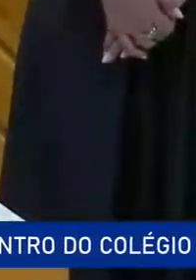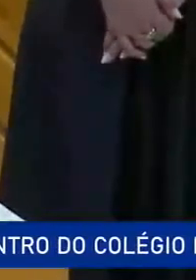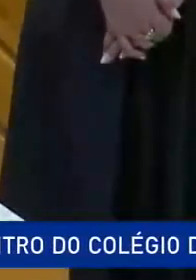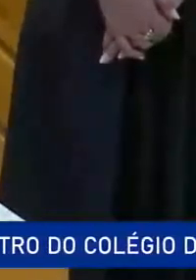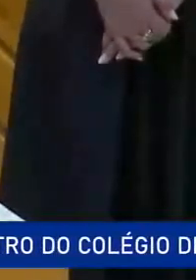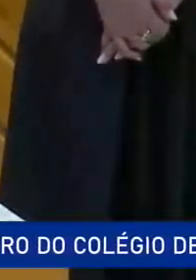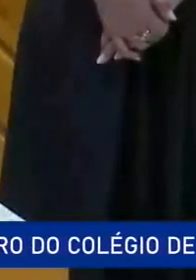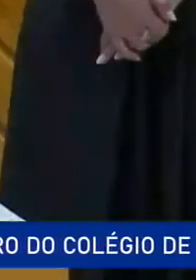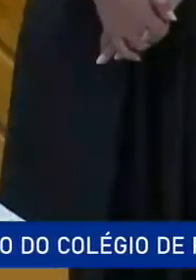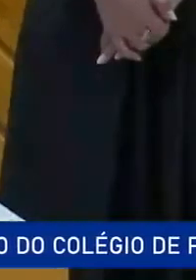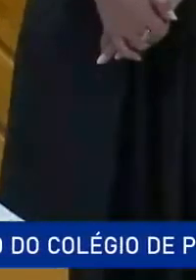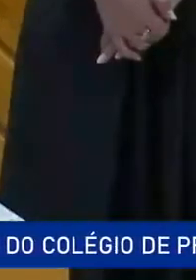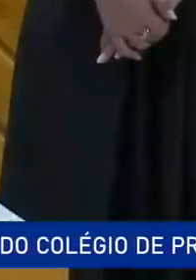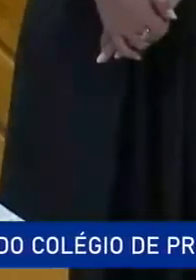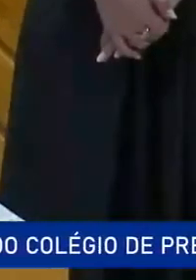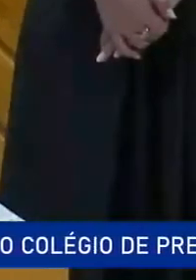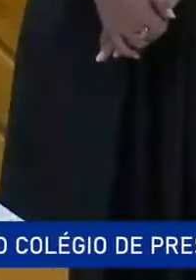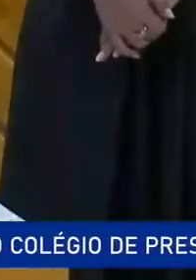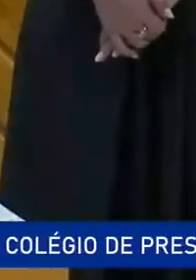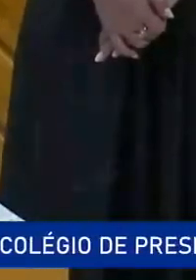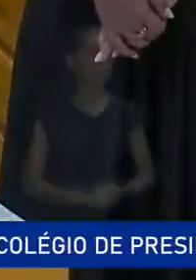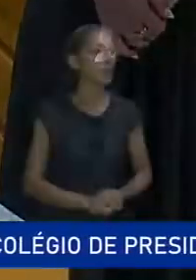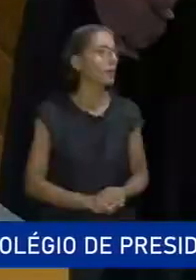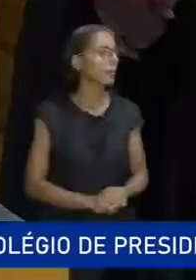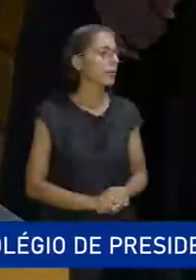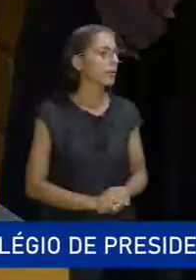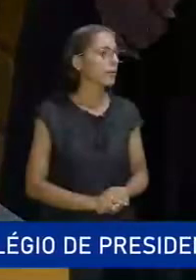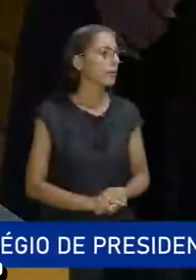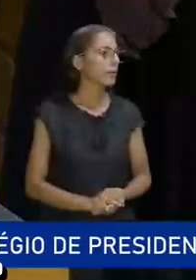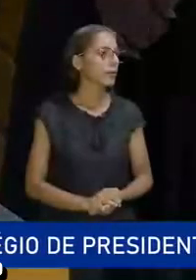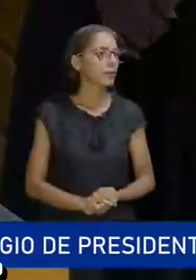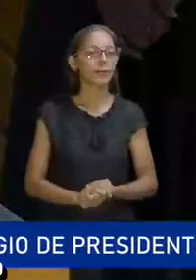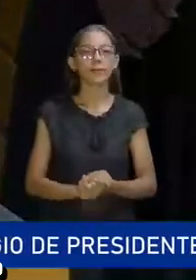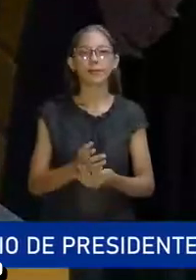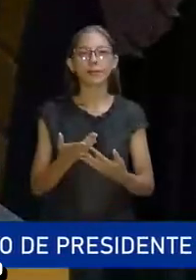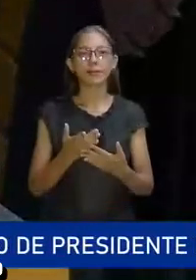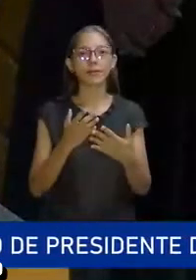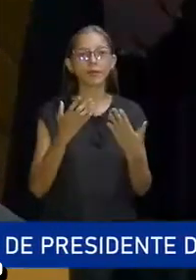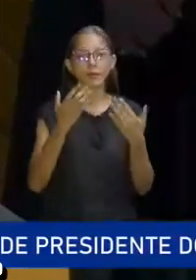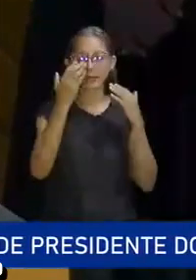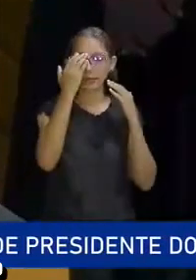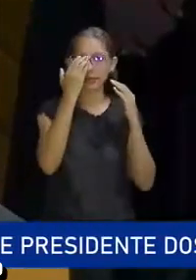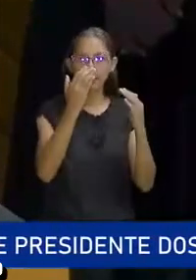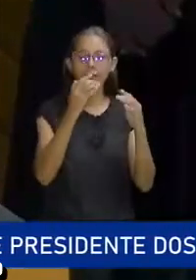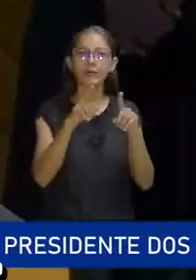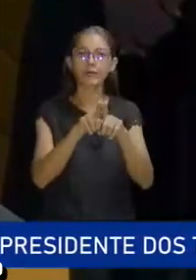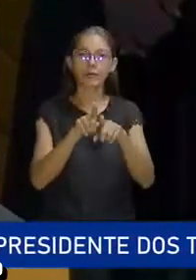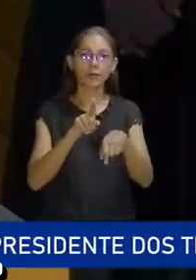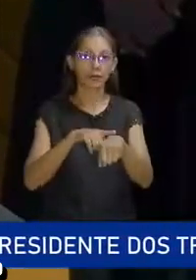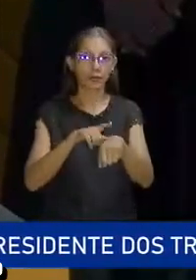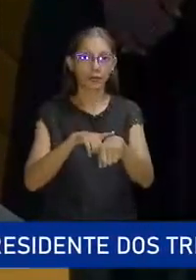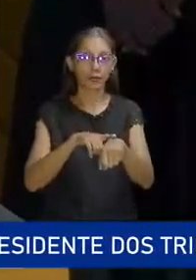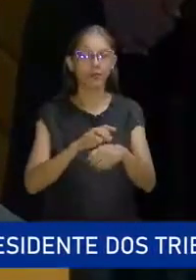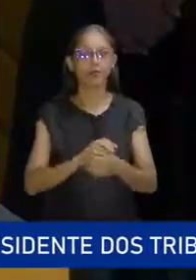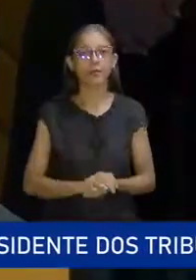cultura indígena, precisamos delimitar apenas o tempo, foco, mas